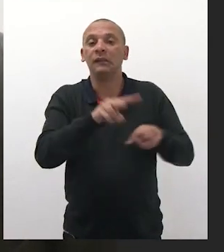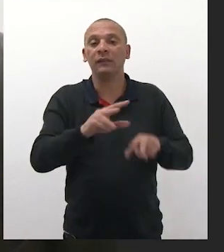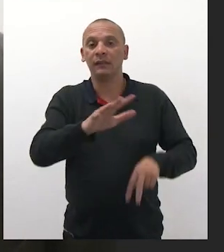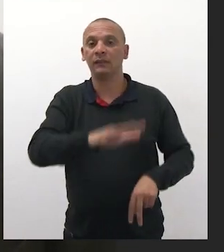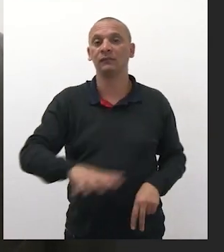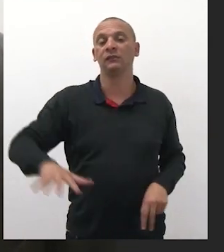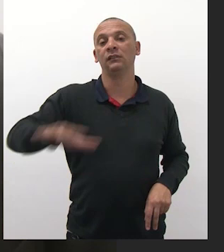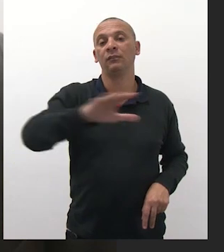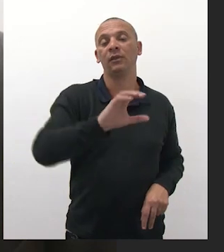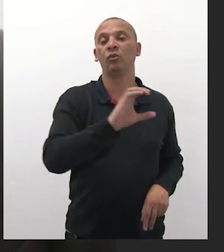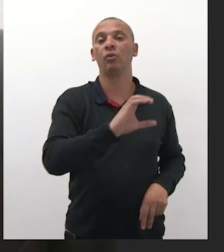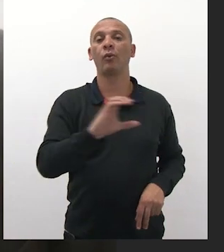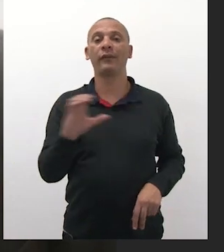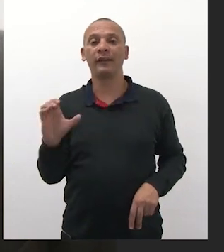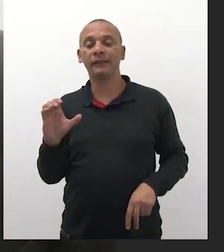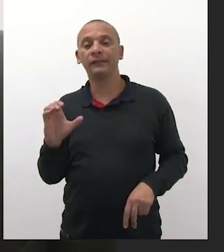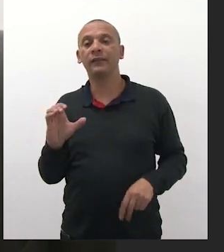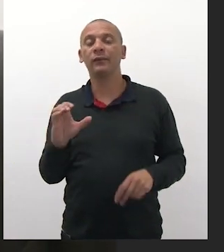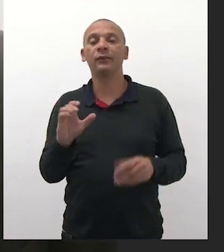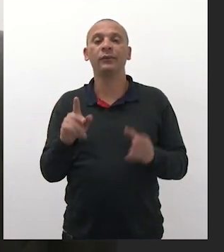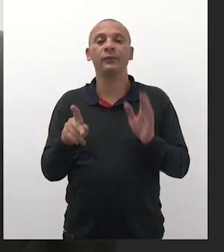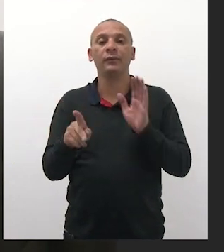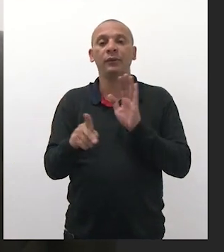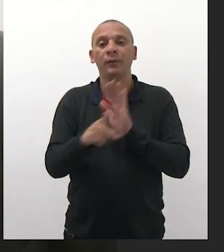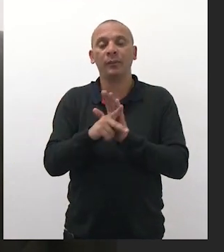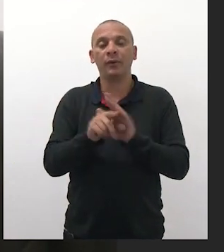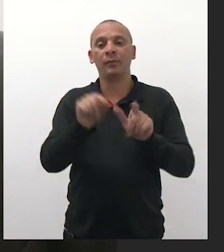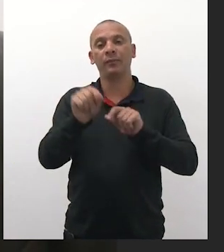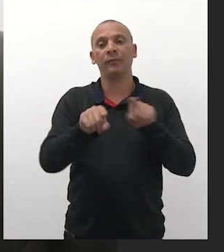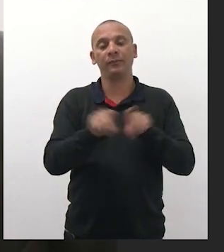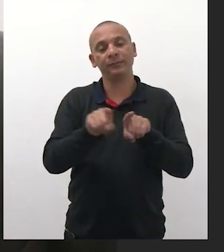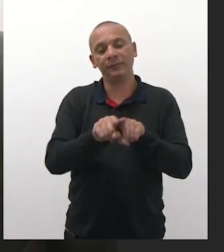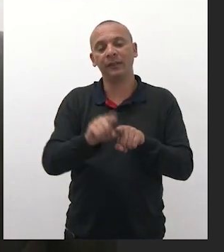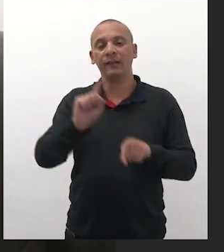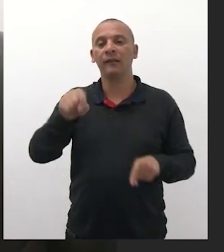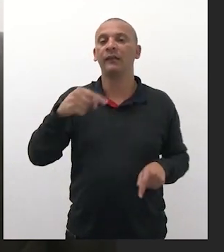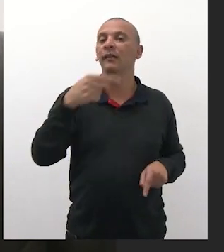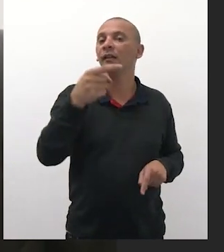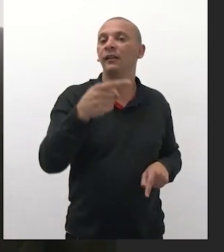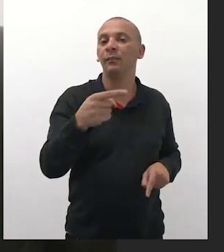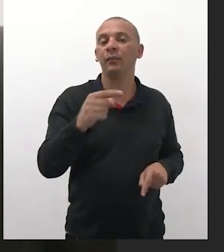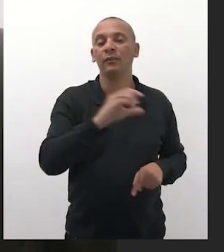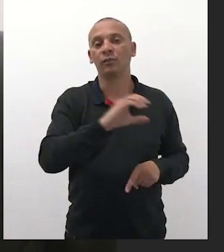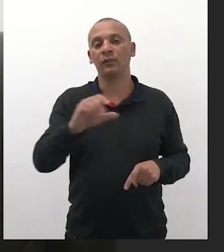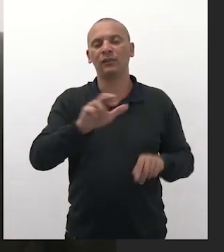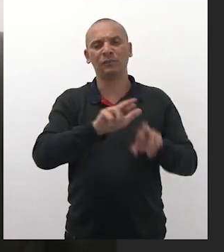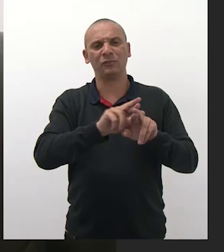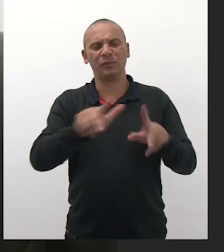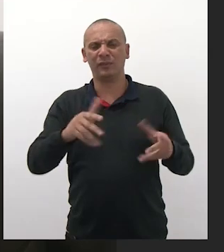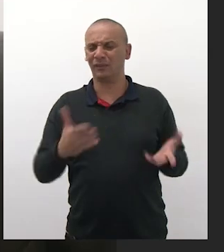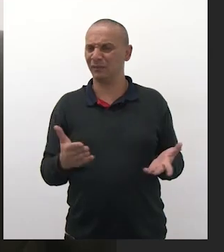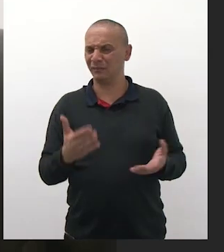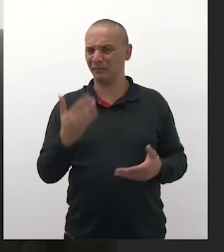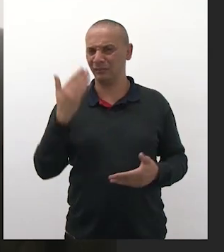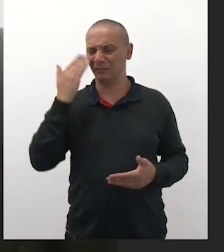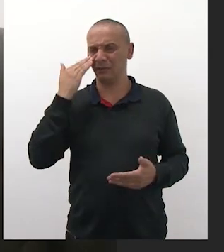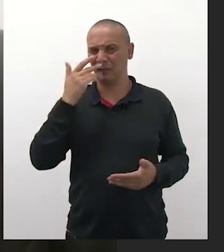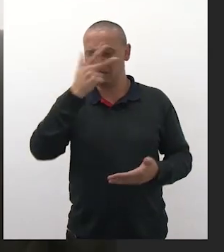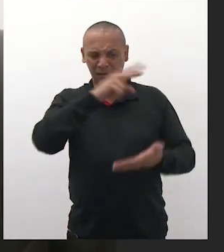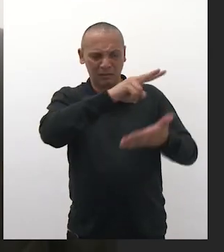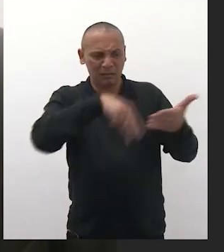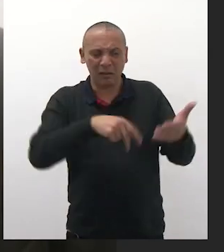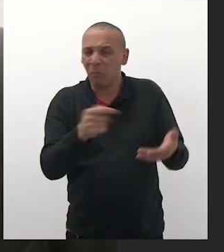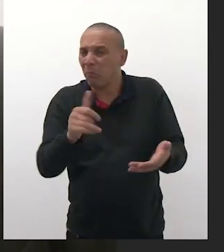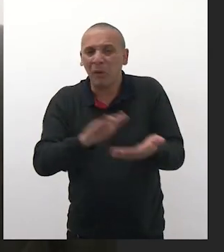macroespaço coordenações grossa para depois ir para as coordenações. Quem pouco lê, como vai